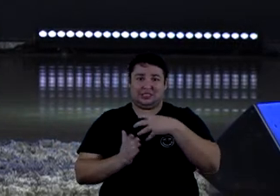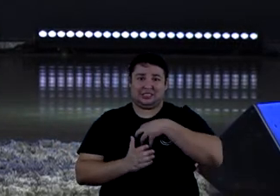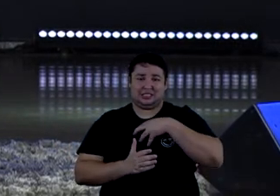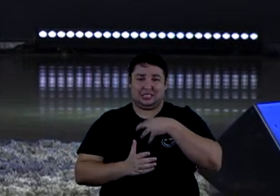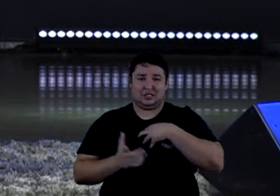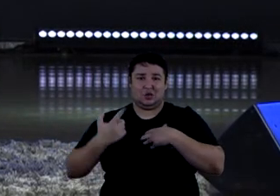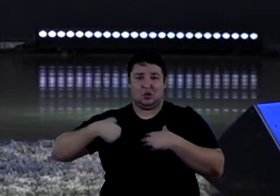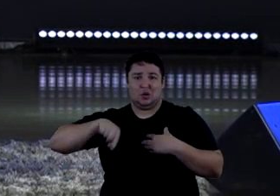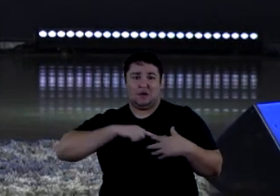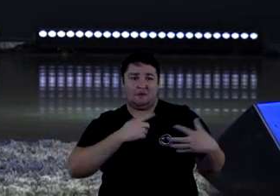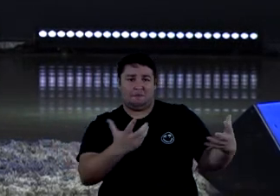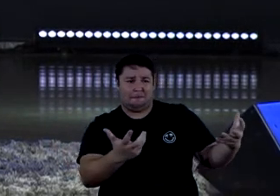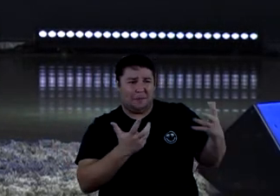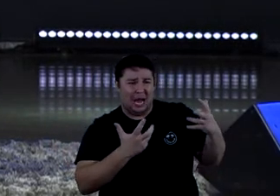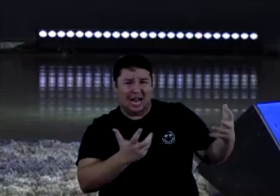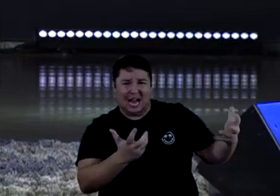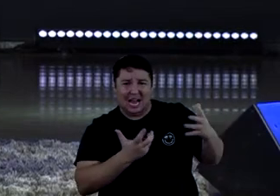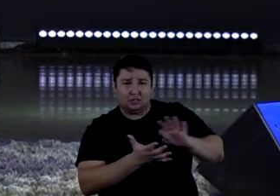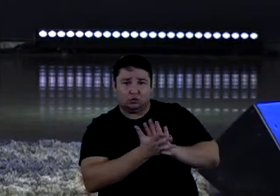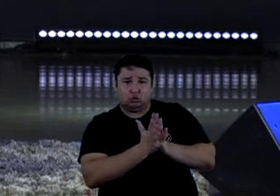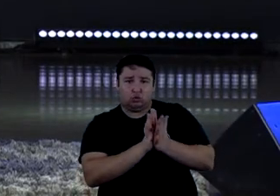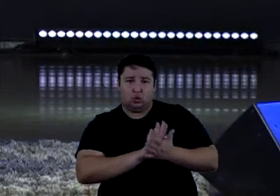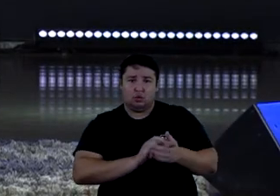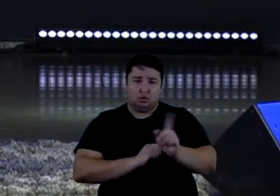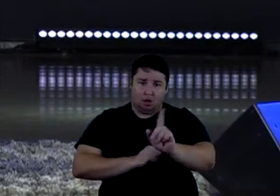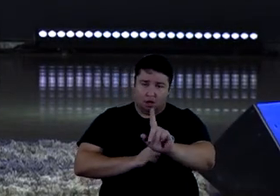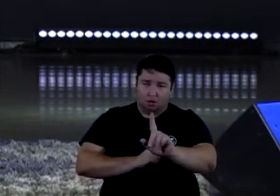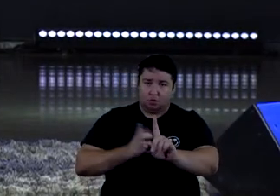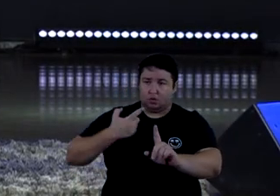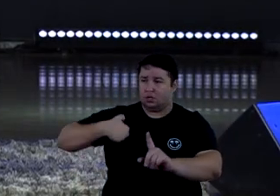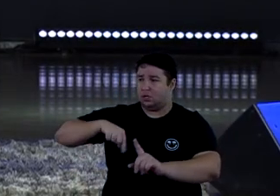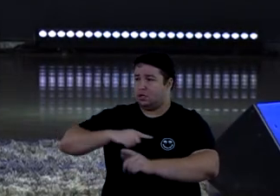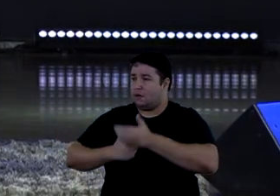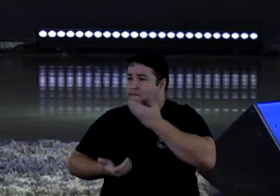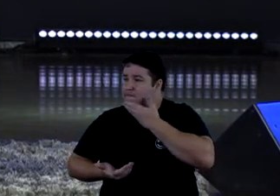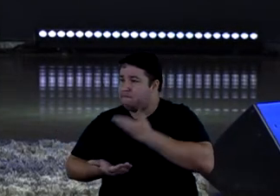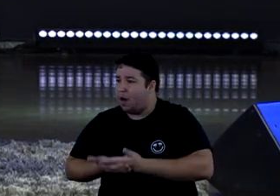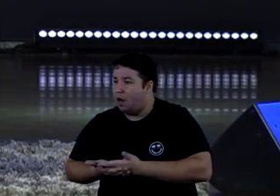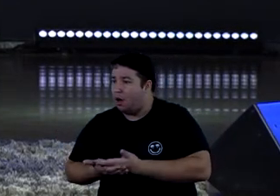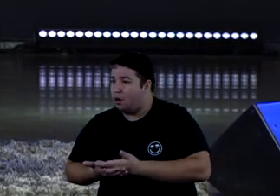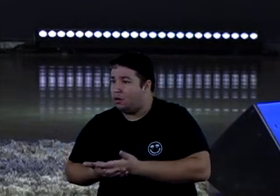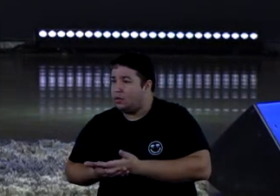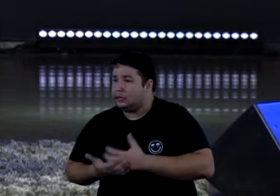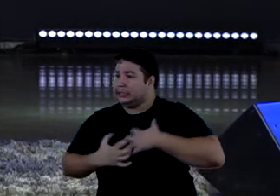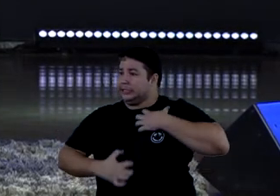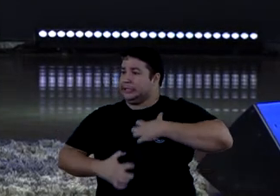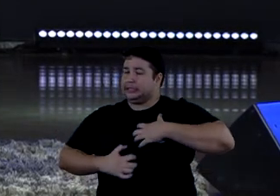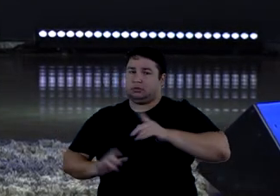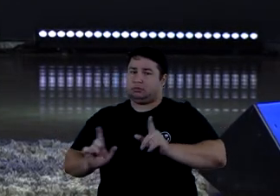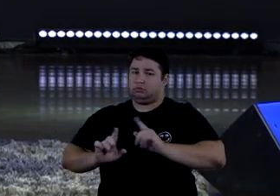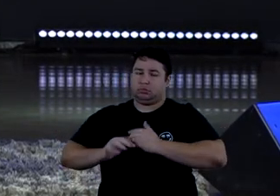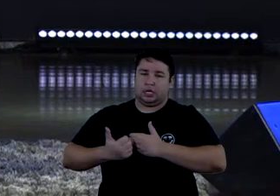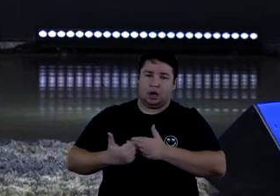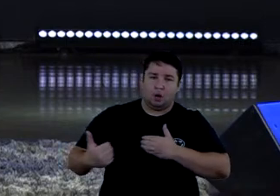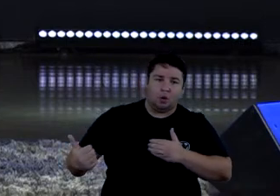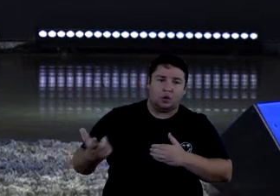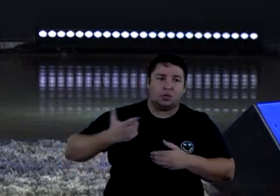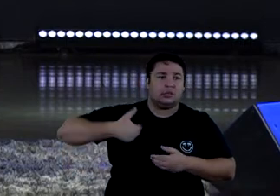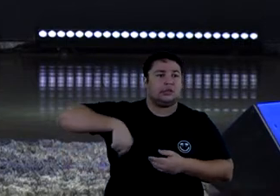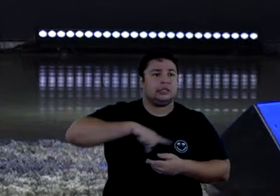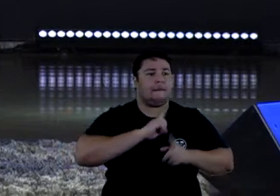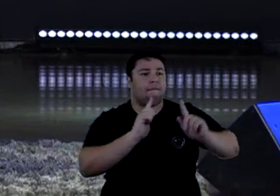somos pressionados, mas não esmagados. Ficamos perplexos, mas não desesperados.